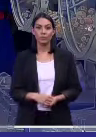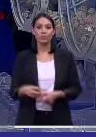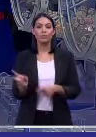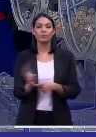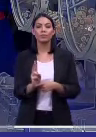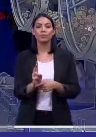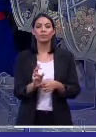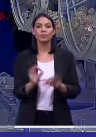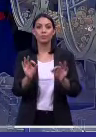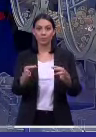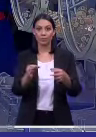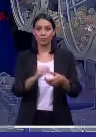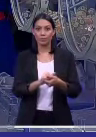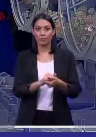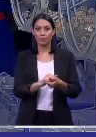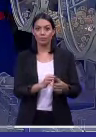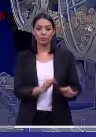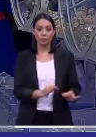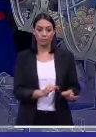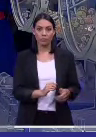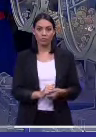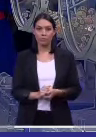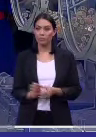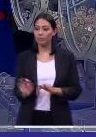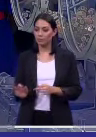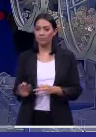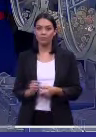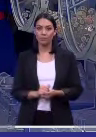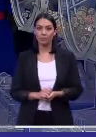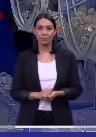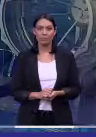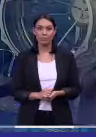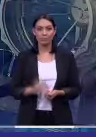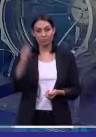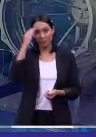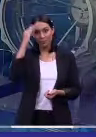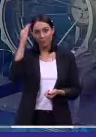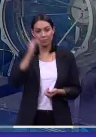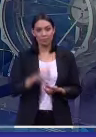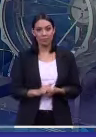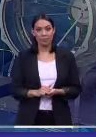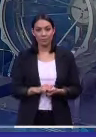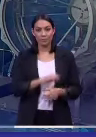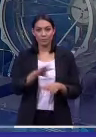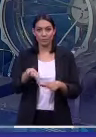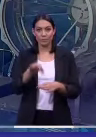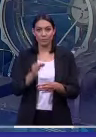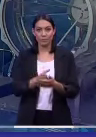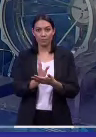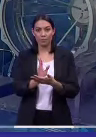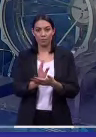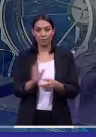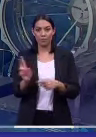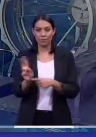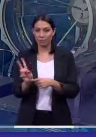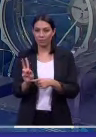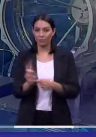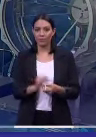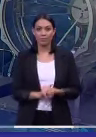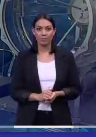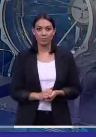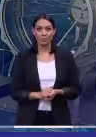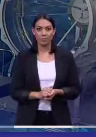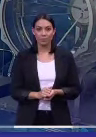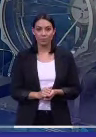Senhores auditores, confirmam? Confirmo. Confirmo. Obrigado. Sorteio da Quina validado pelos